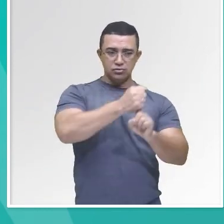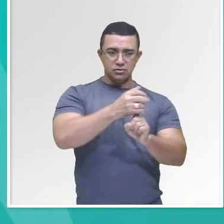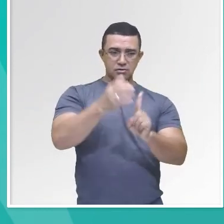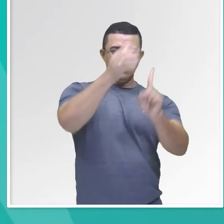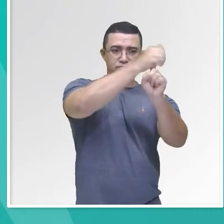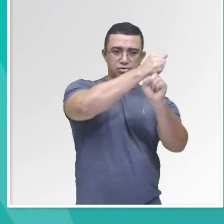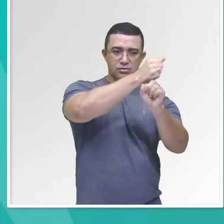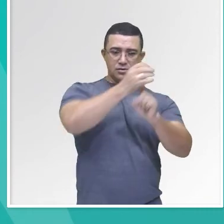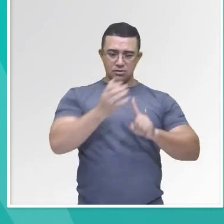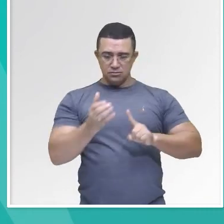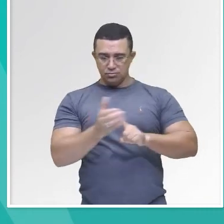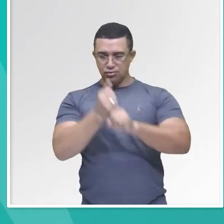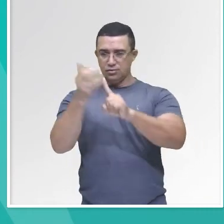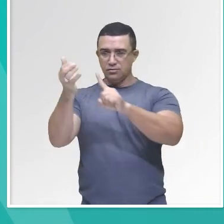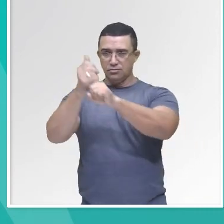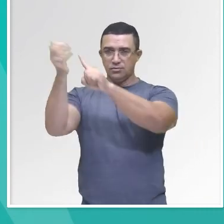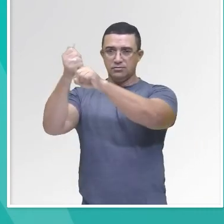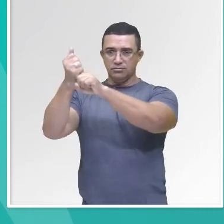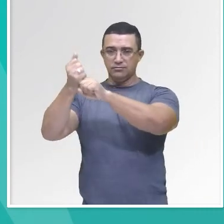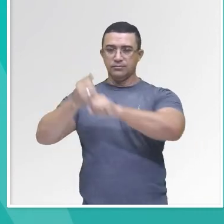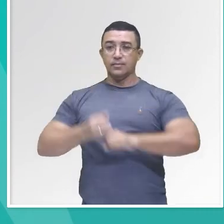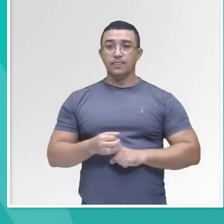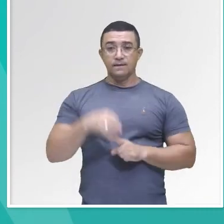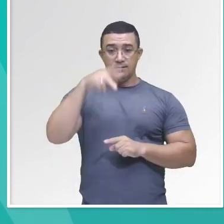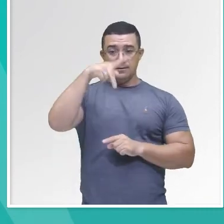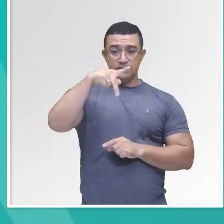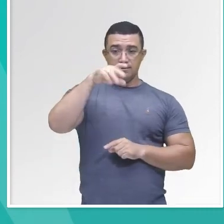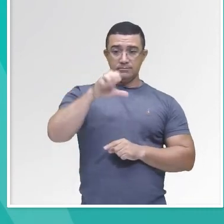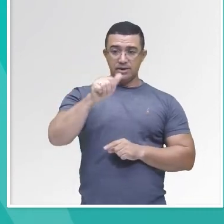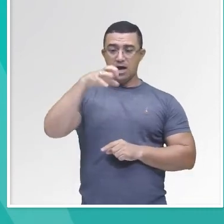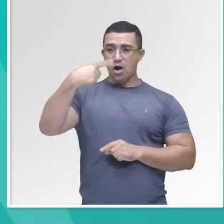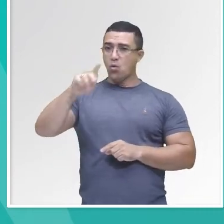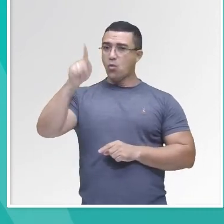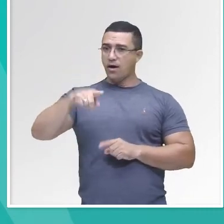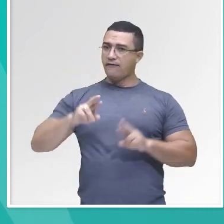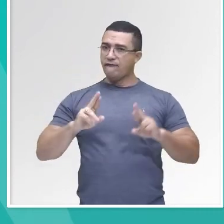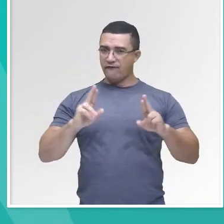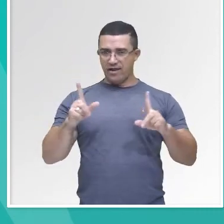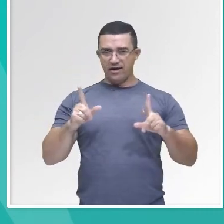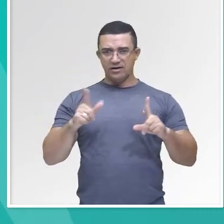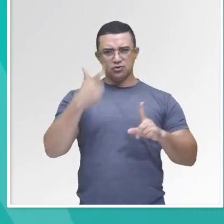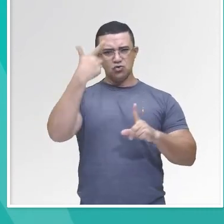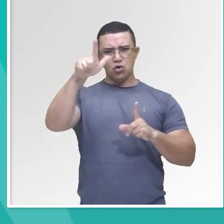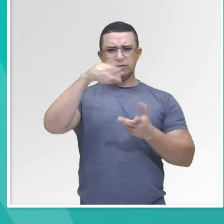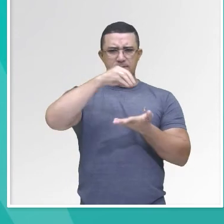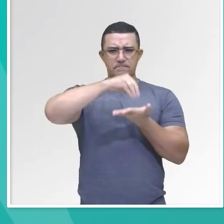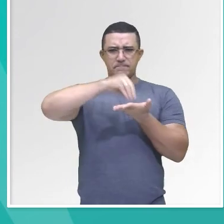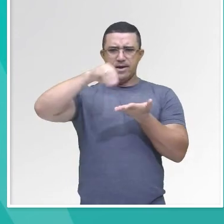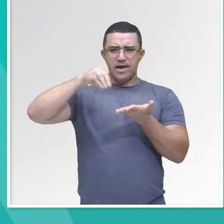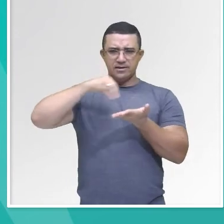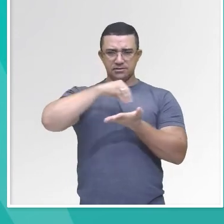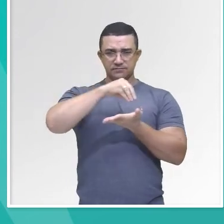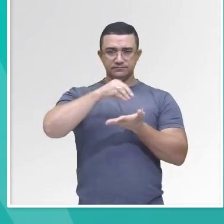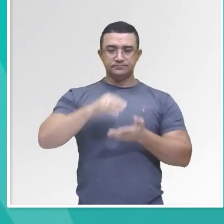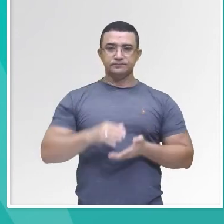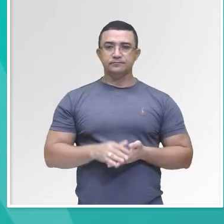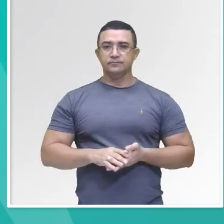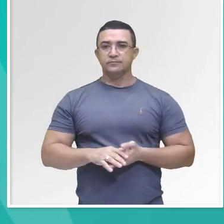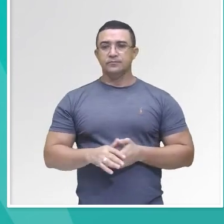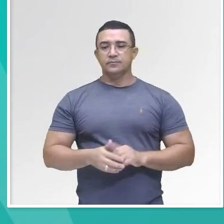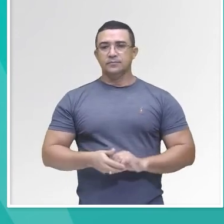na minha fala, os peões eles são completamente diferentes das outras peças. Enquanto elas se